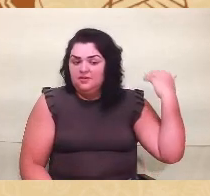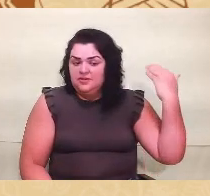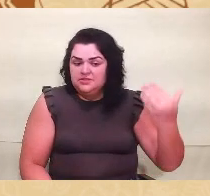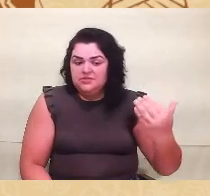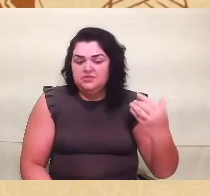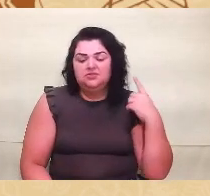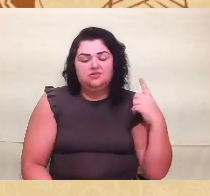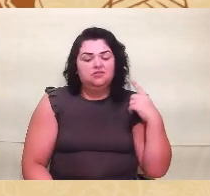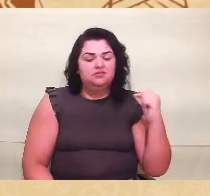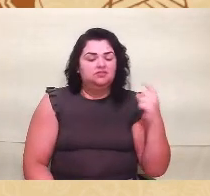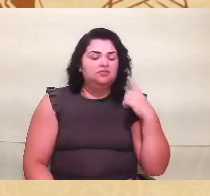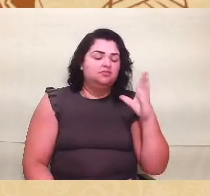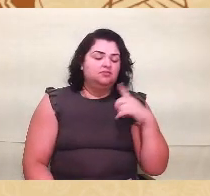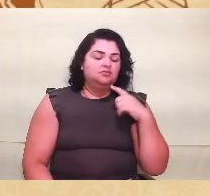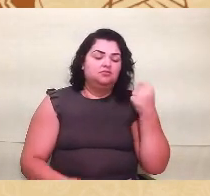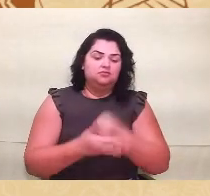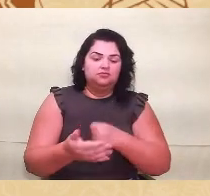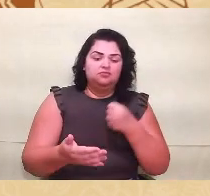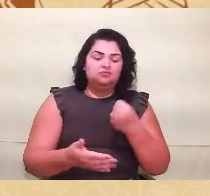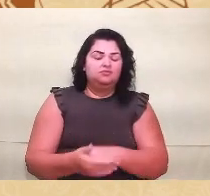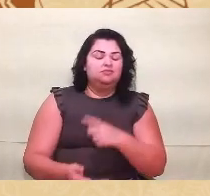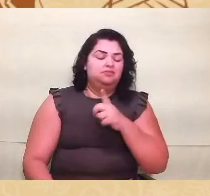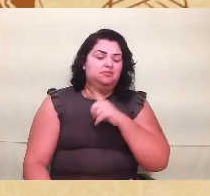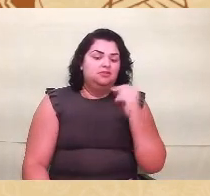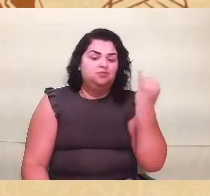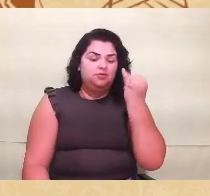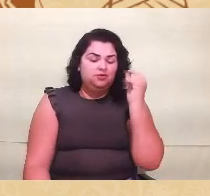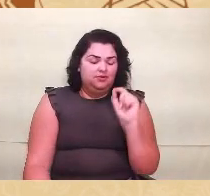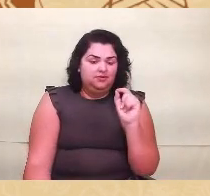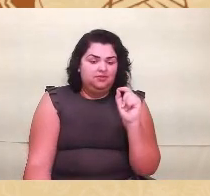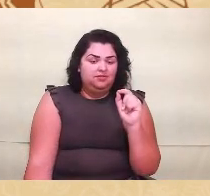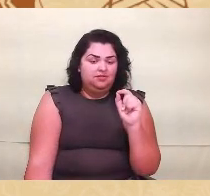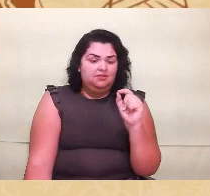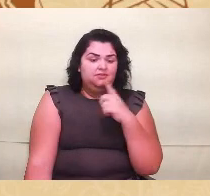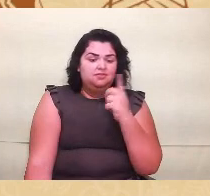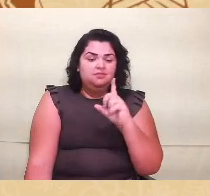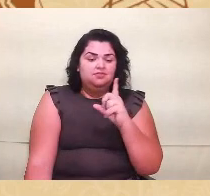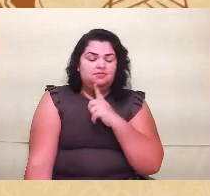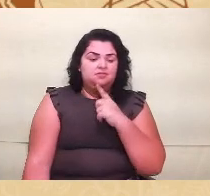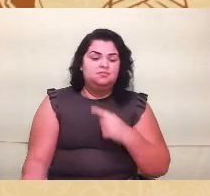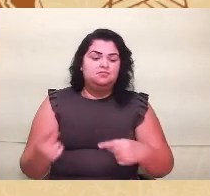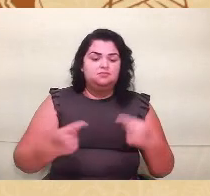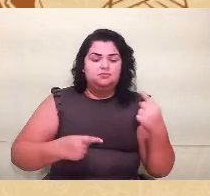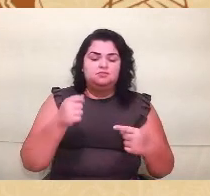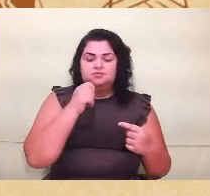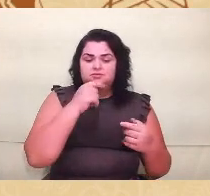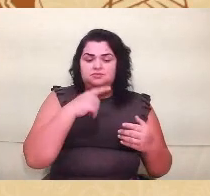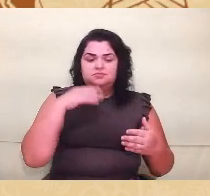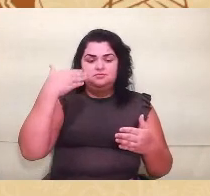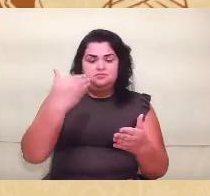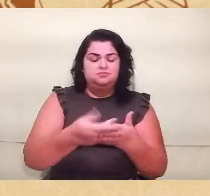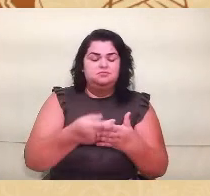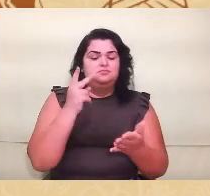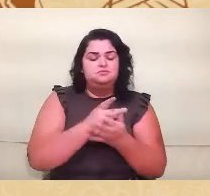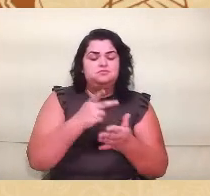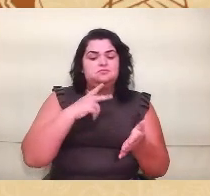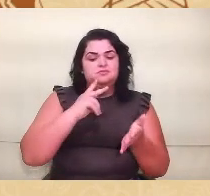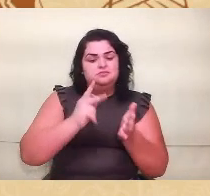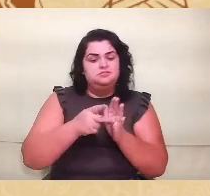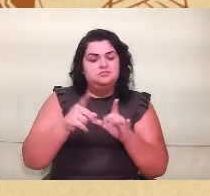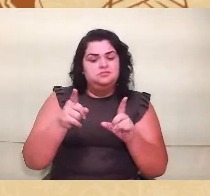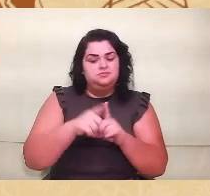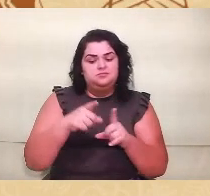que a luta nossa é ritual. A luta nossa não é política partidária no sentido do sindicato, né? Nossa luta